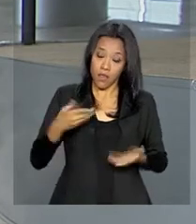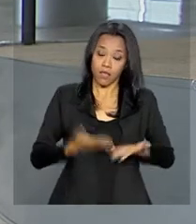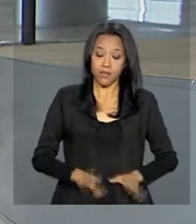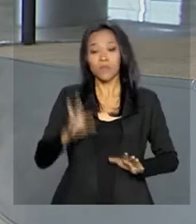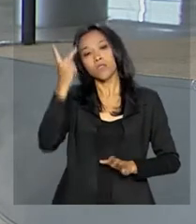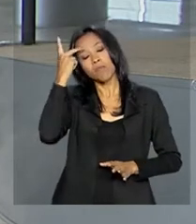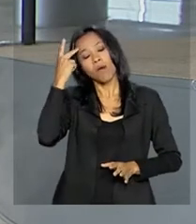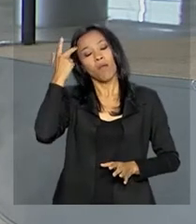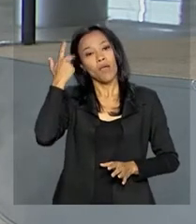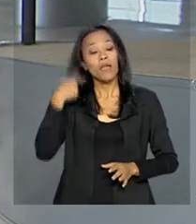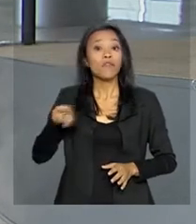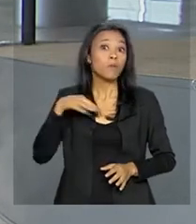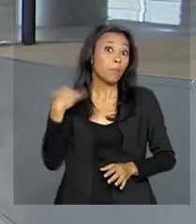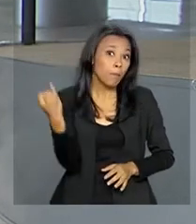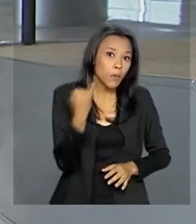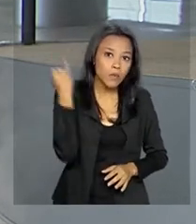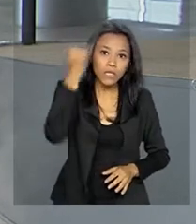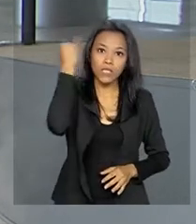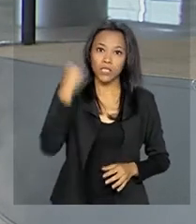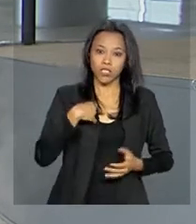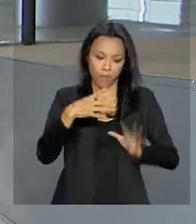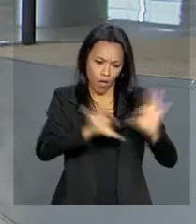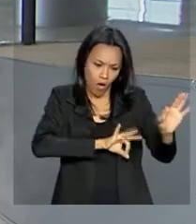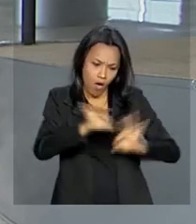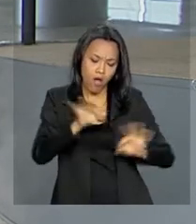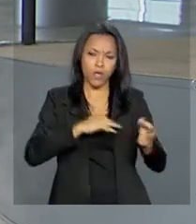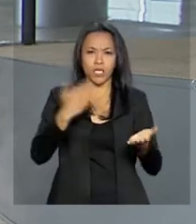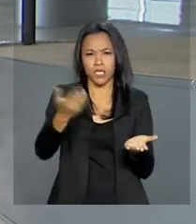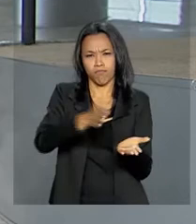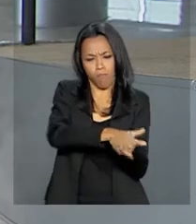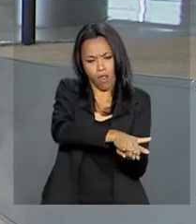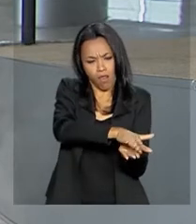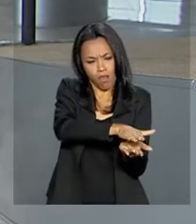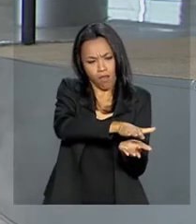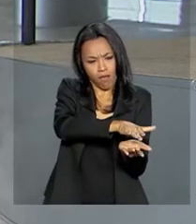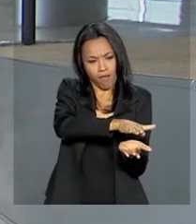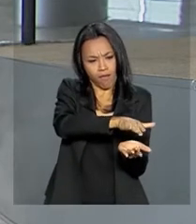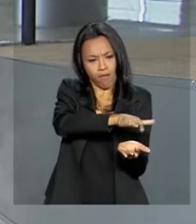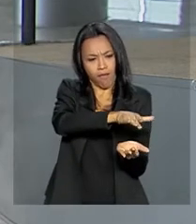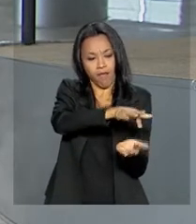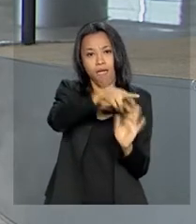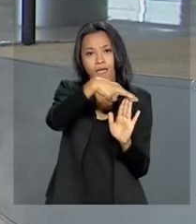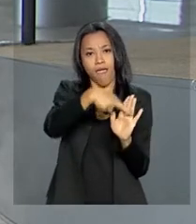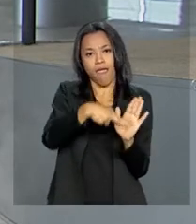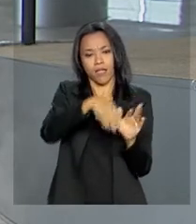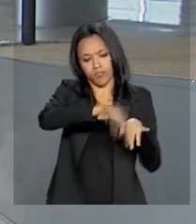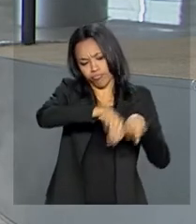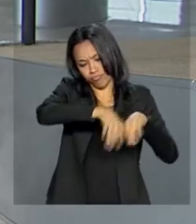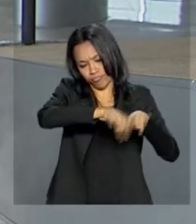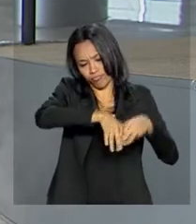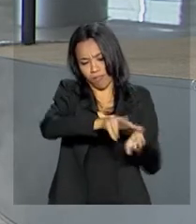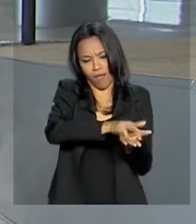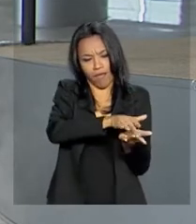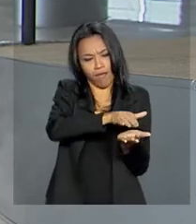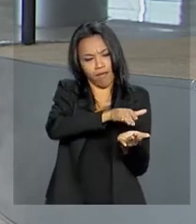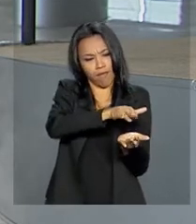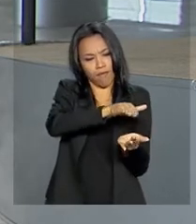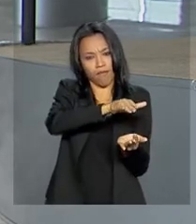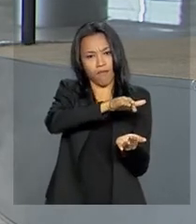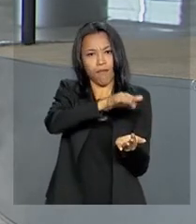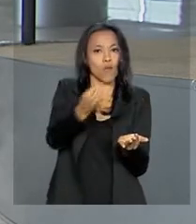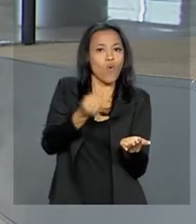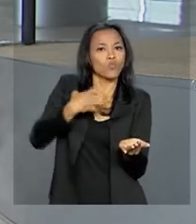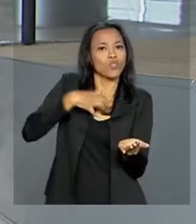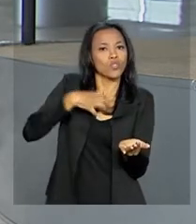o projeto Folha, que é um conjunto de medidas editoriais que estabeleceu normas de escrita e de comportamento do